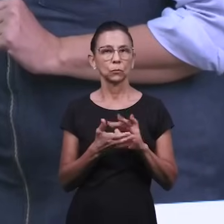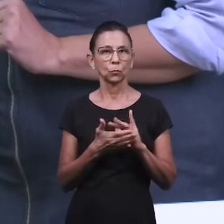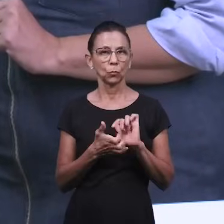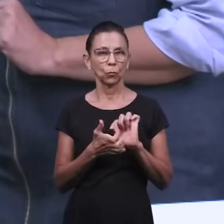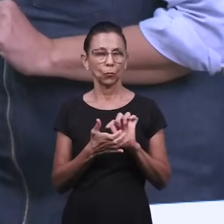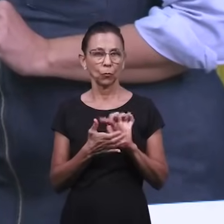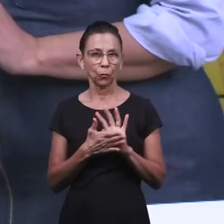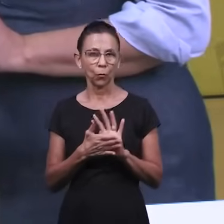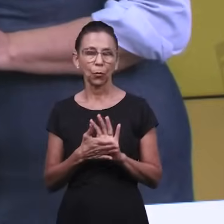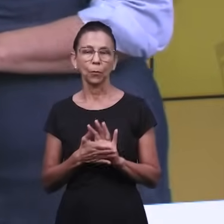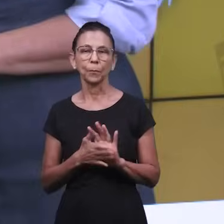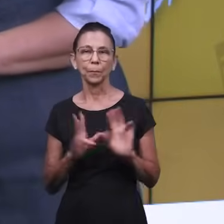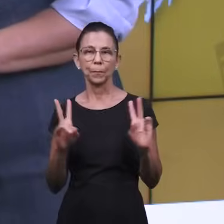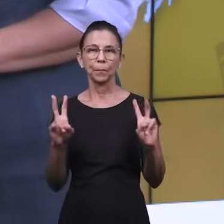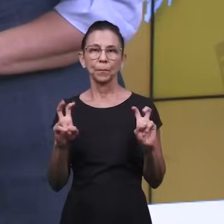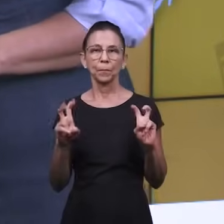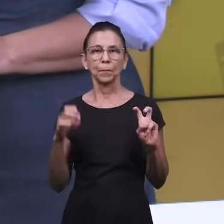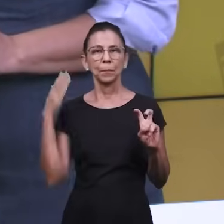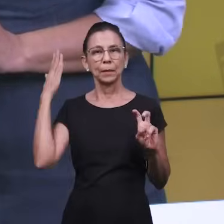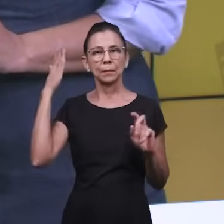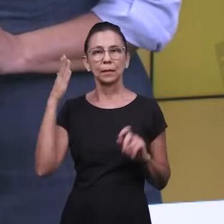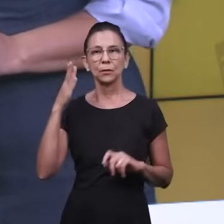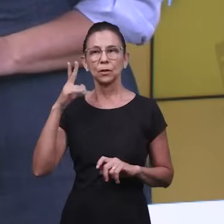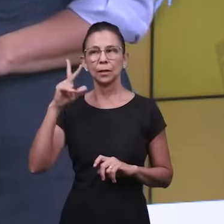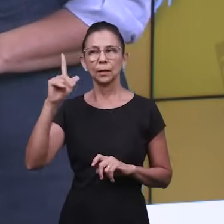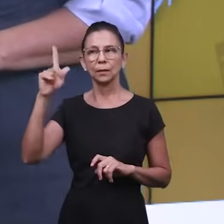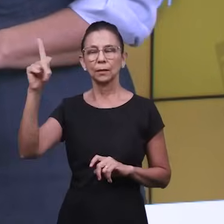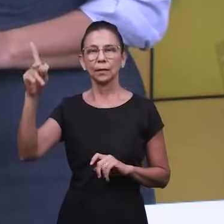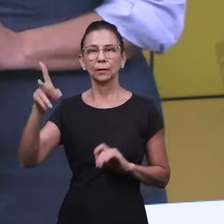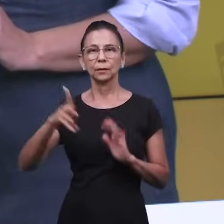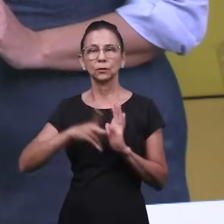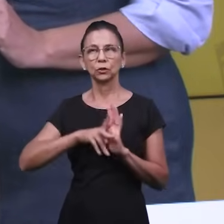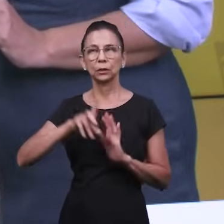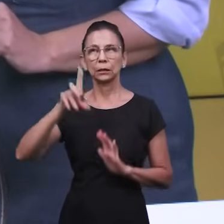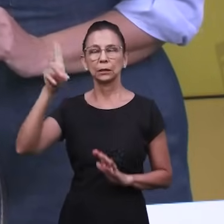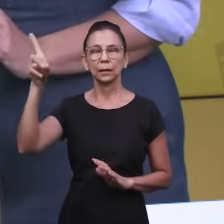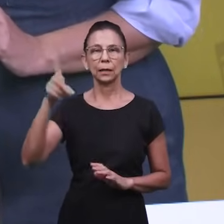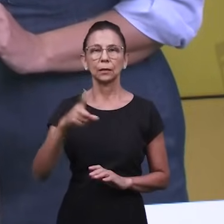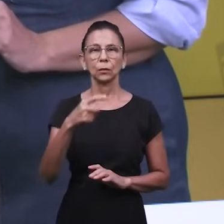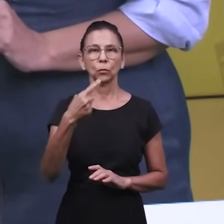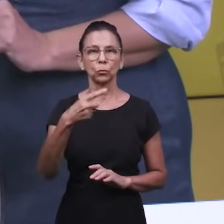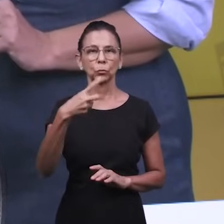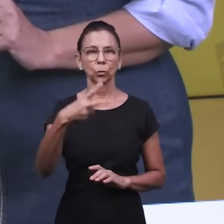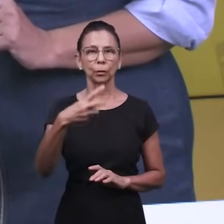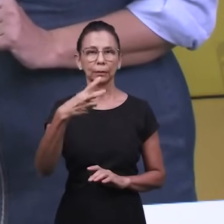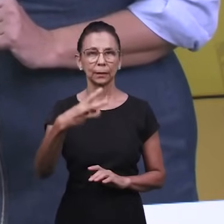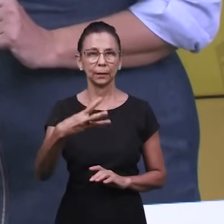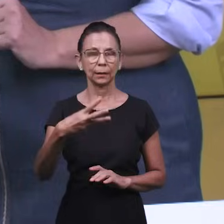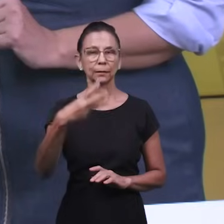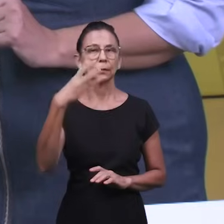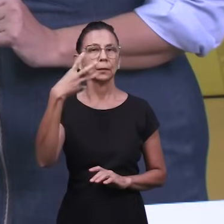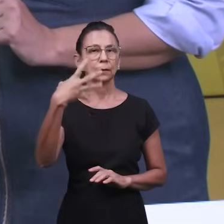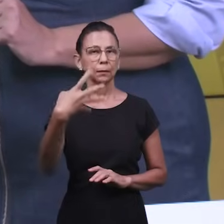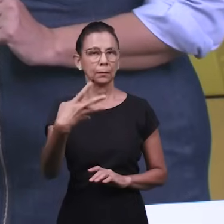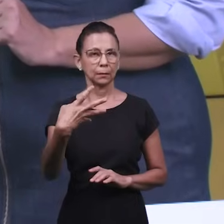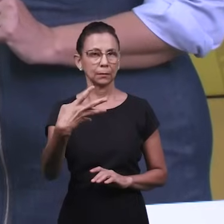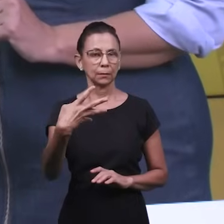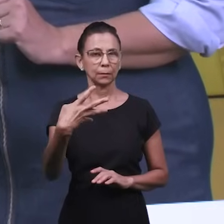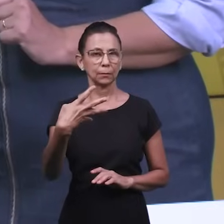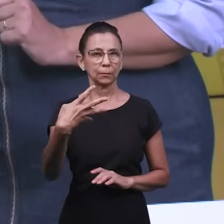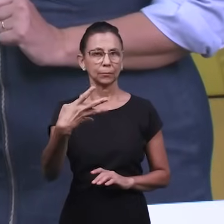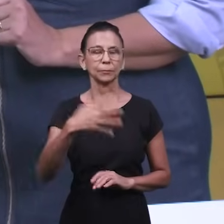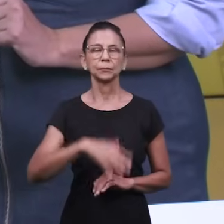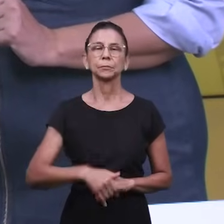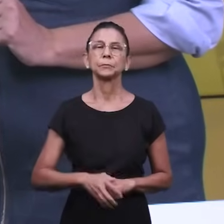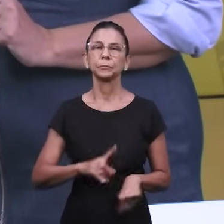mensagem eterna de Deus, está no compasso quaternário. 1, 2, 3,